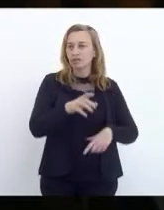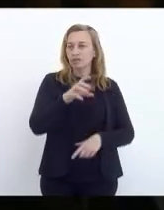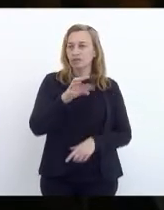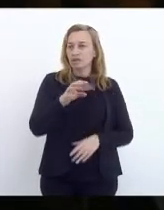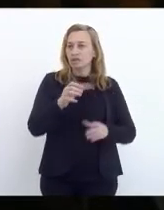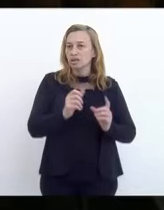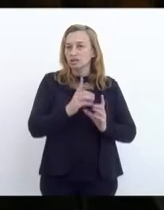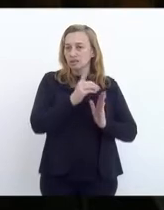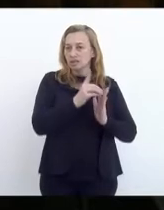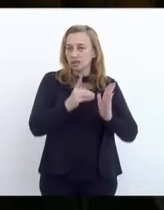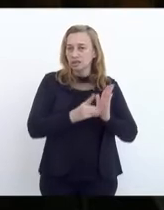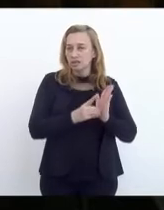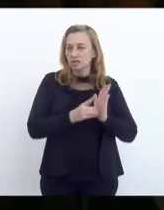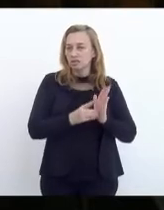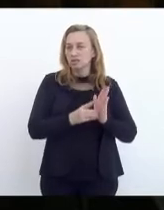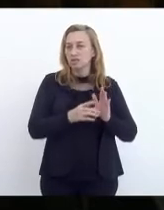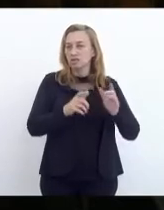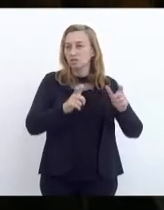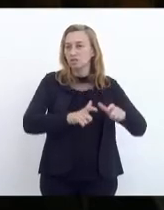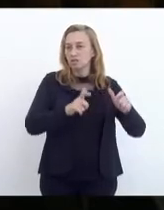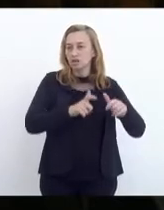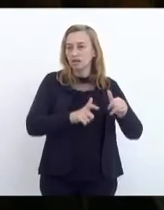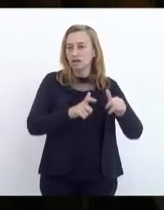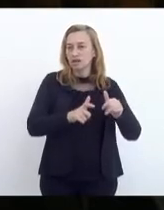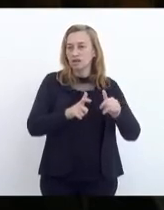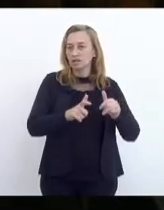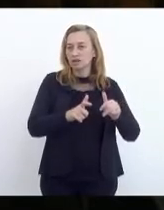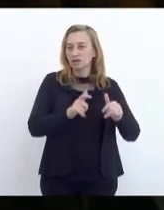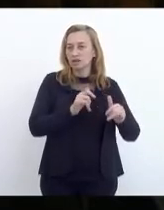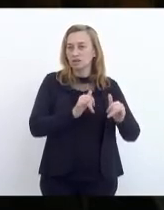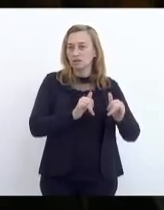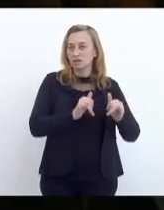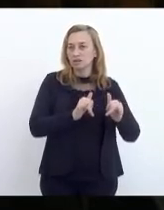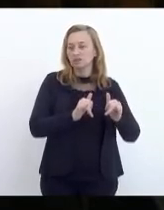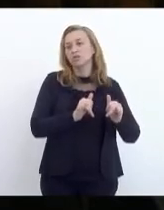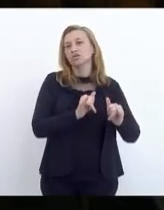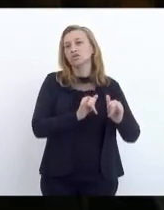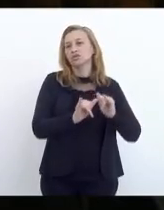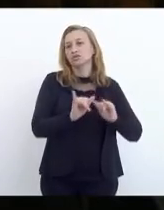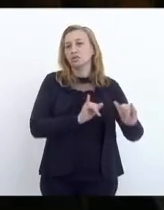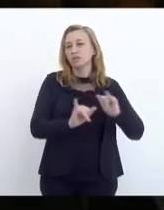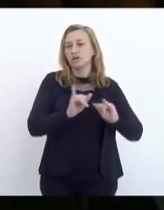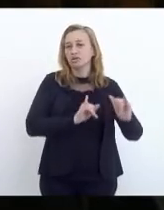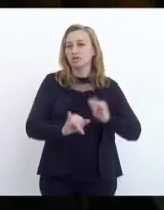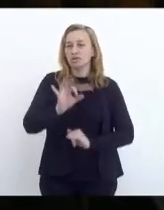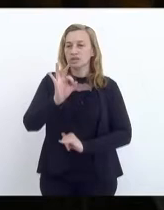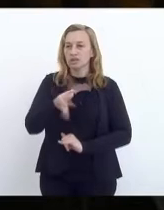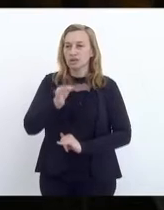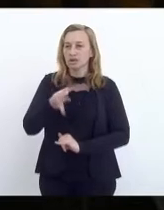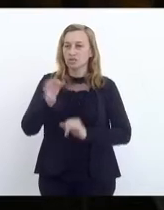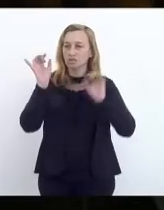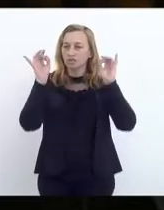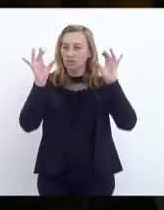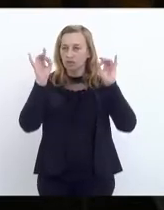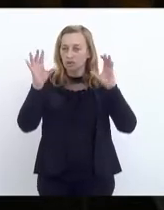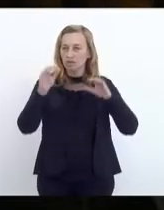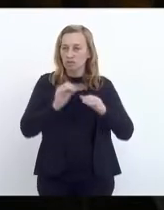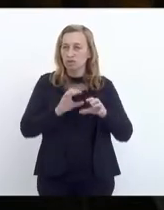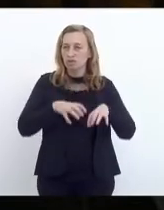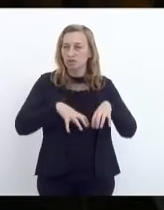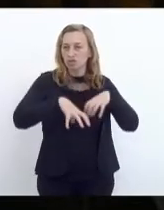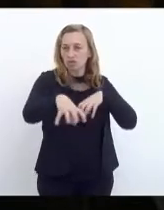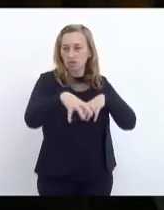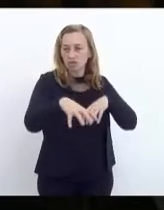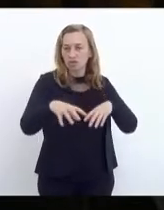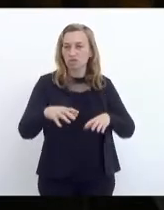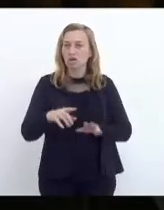disponibilize canais de atendimentos exclusivos em meios físicos e digitais para atendimento